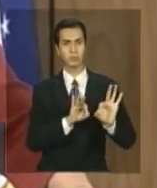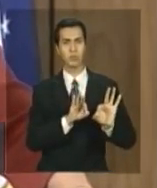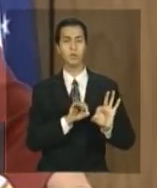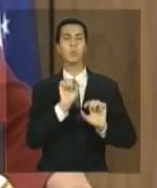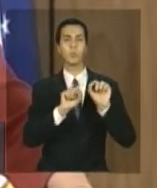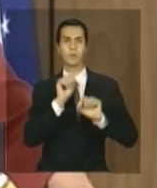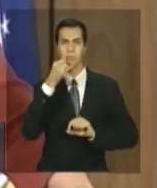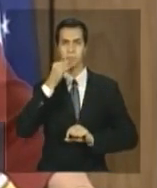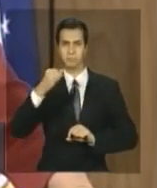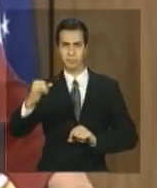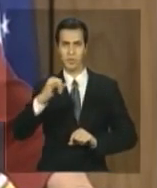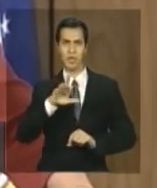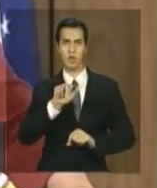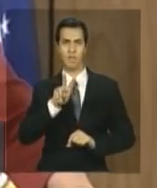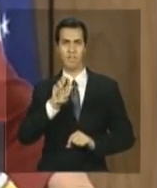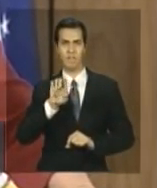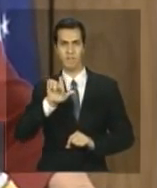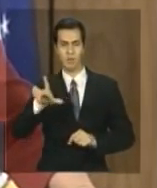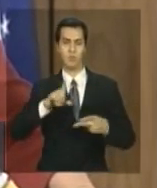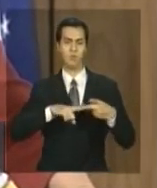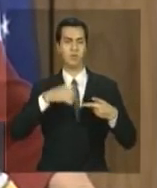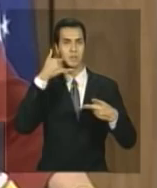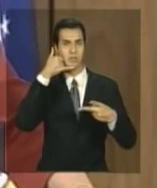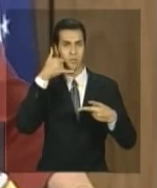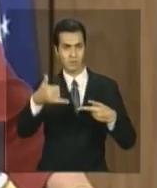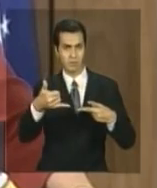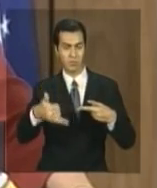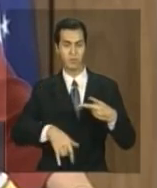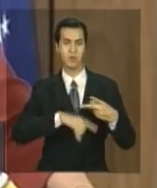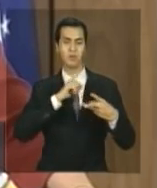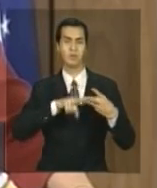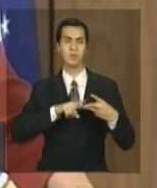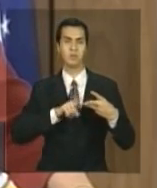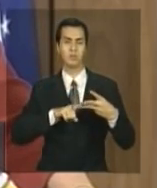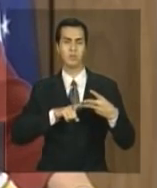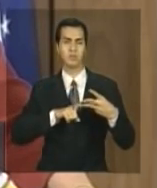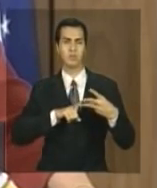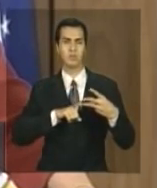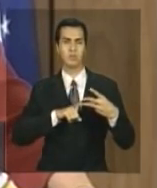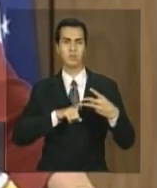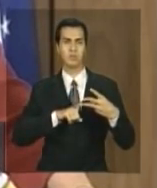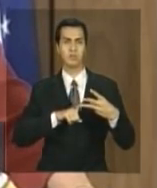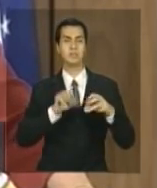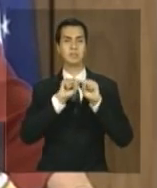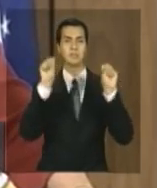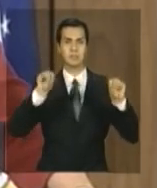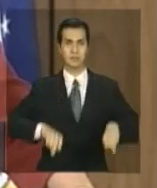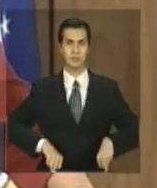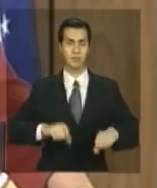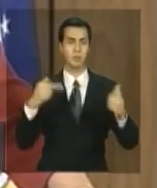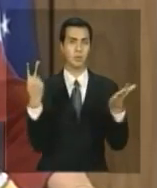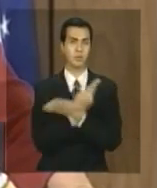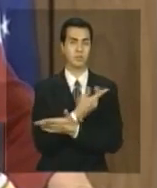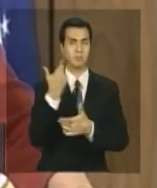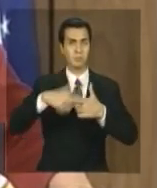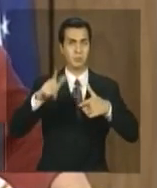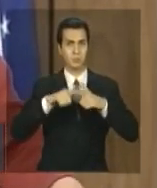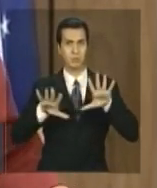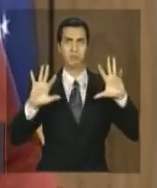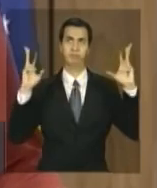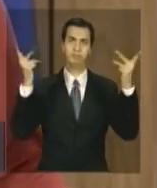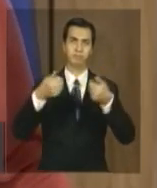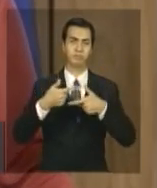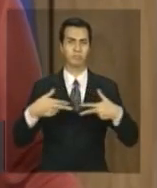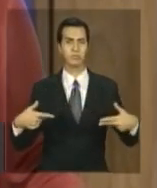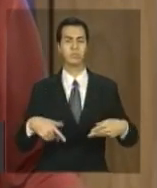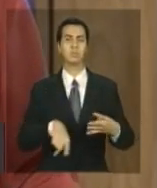energias renováveis, as telecomunicações, os sistemas de alerta antecipado de desastres naturais e